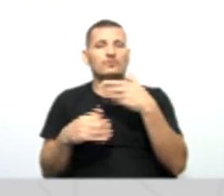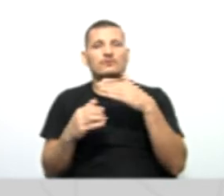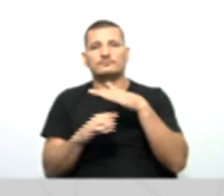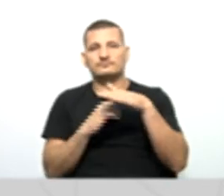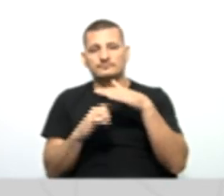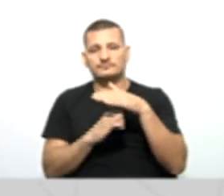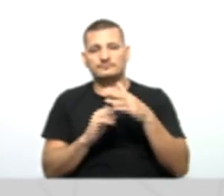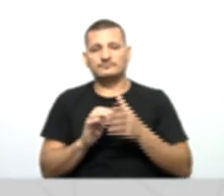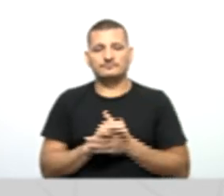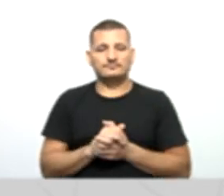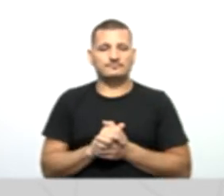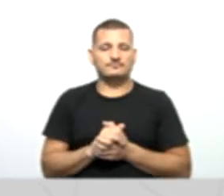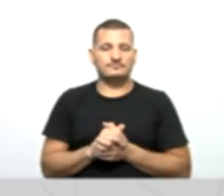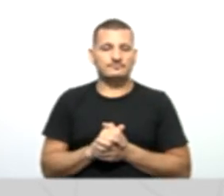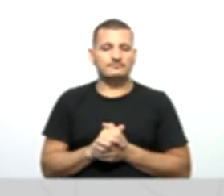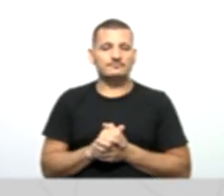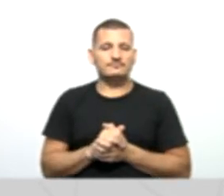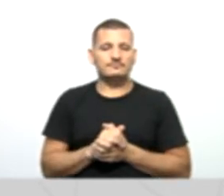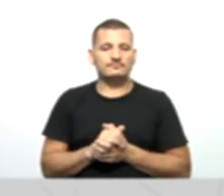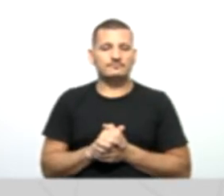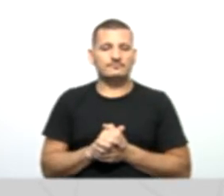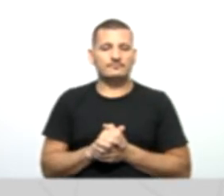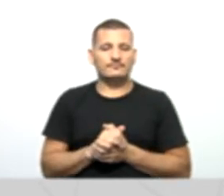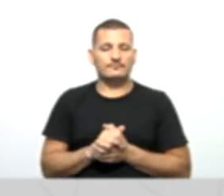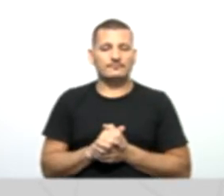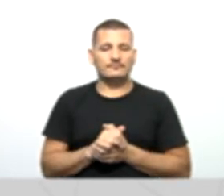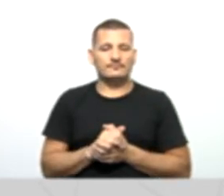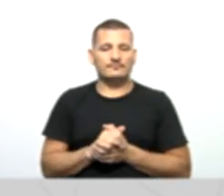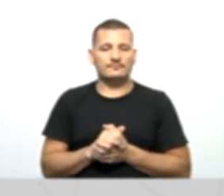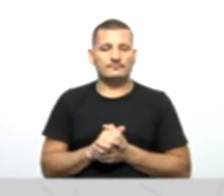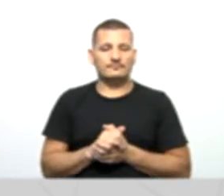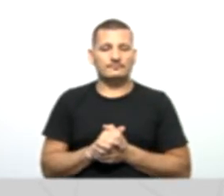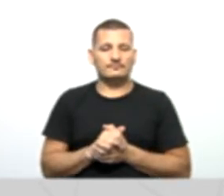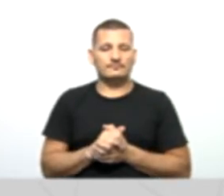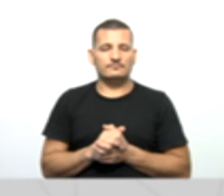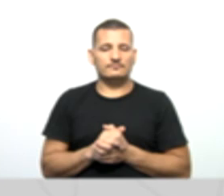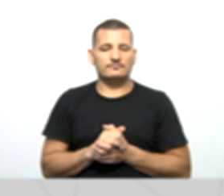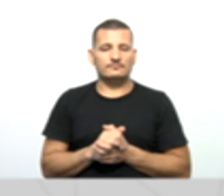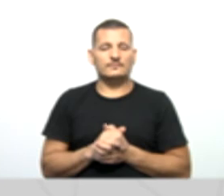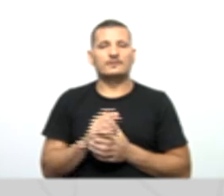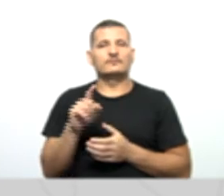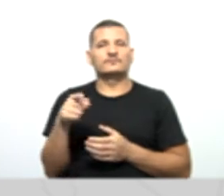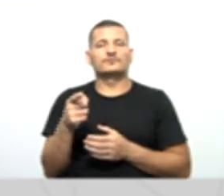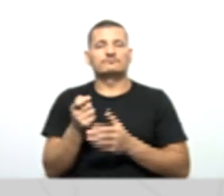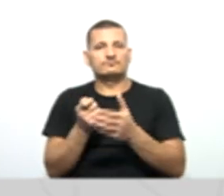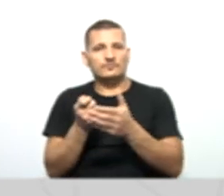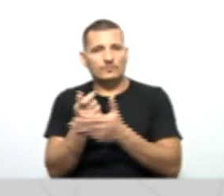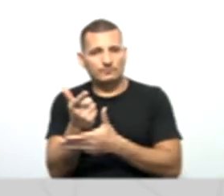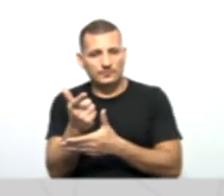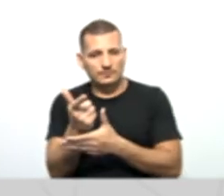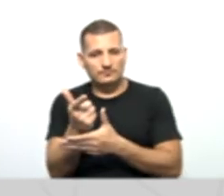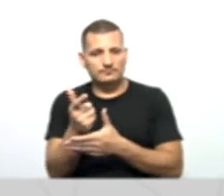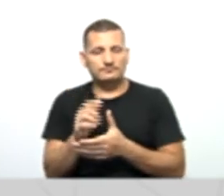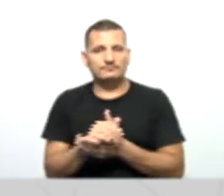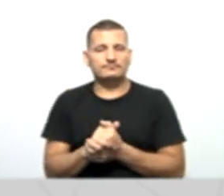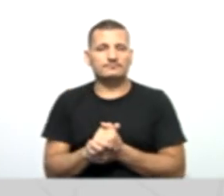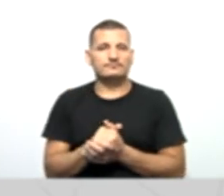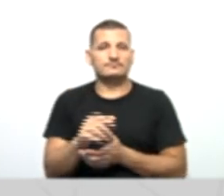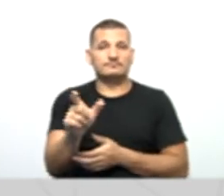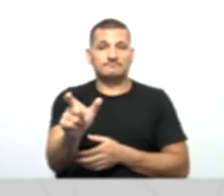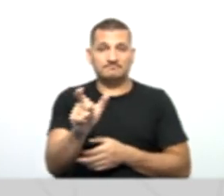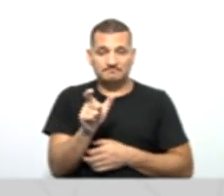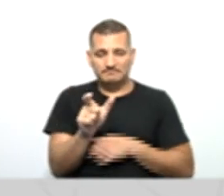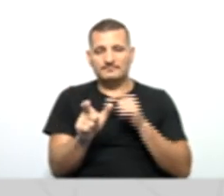companhia. Depois disso, outra tarefa que eu vou estar executando é a aquisição propriamente dita dos meus bilhetes